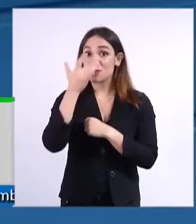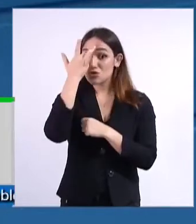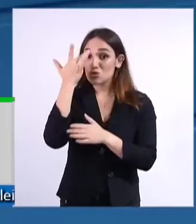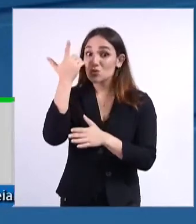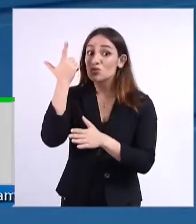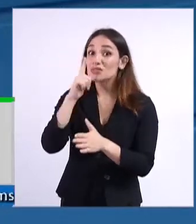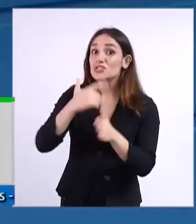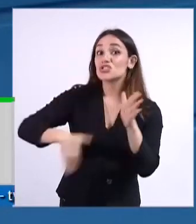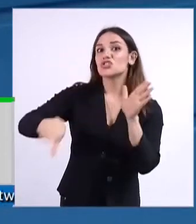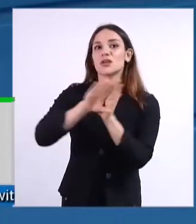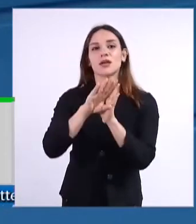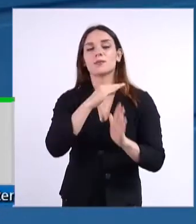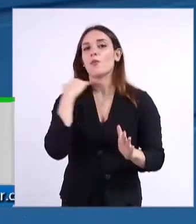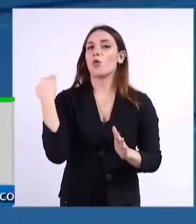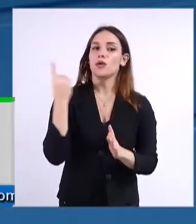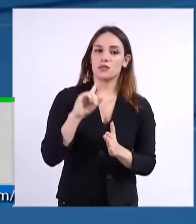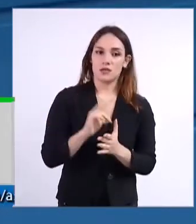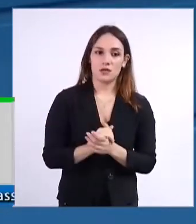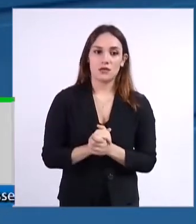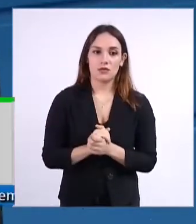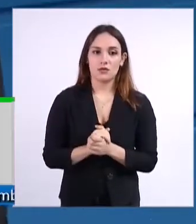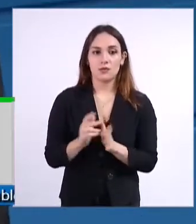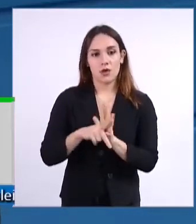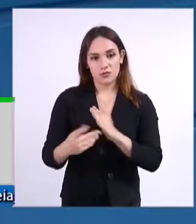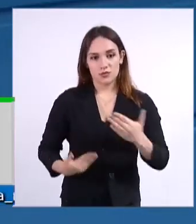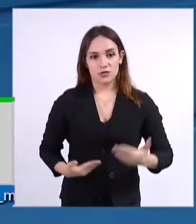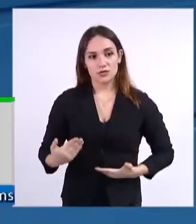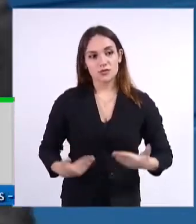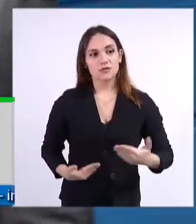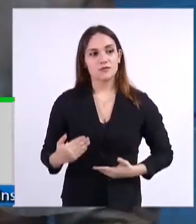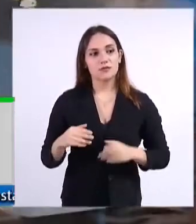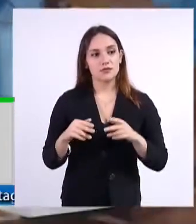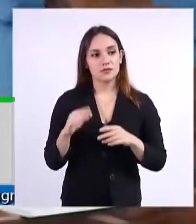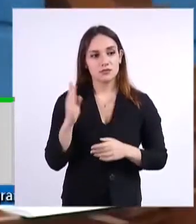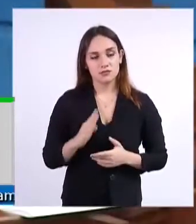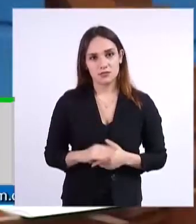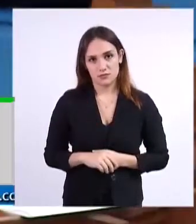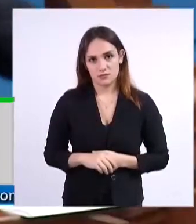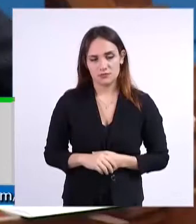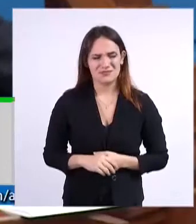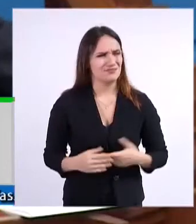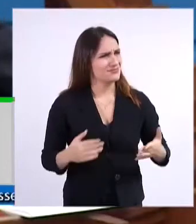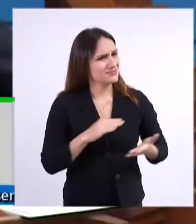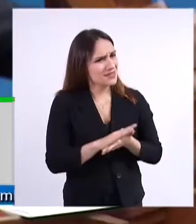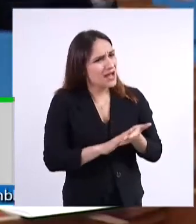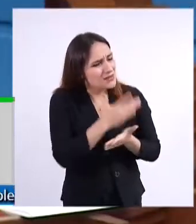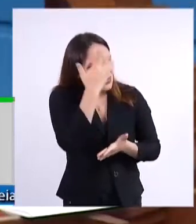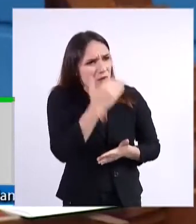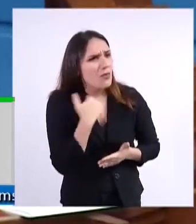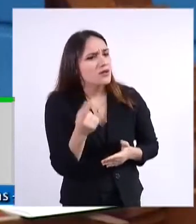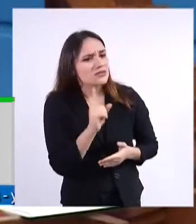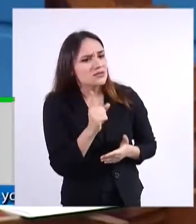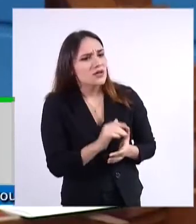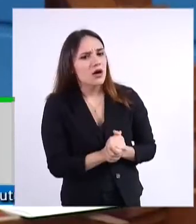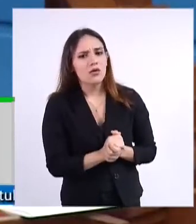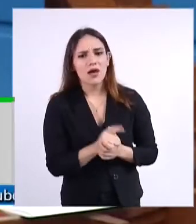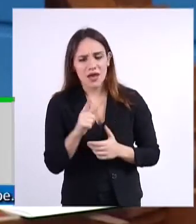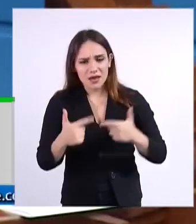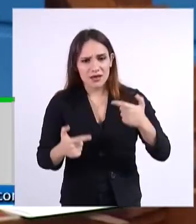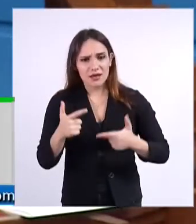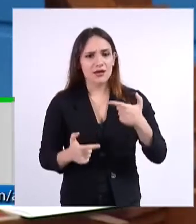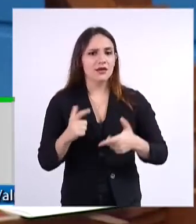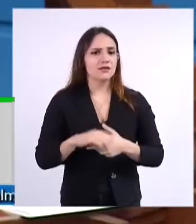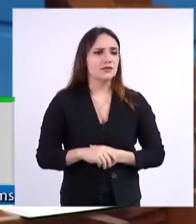que não morrerem no meio do caminho em prol do serviço do país. Muito obrigado. Ninguém está morrendo, deputado. O senhor está falando como se a gente estivesse em